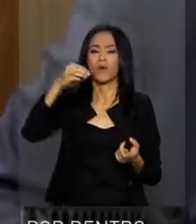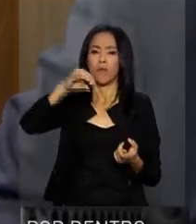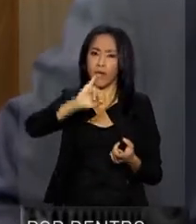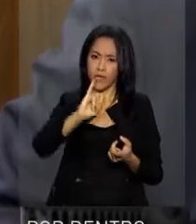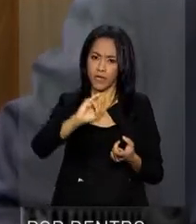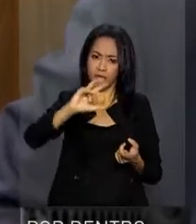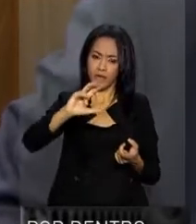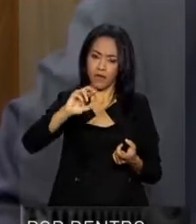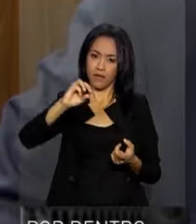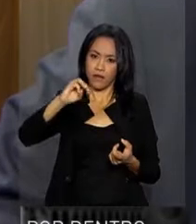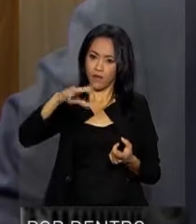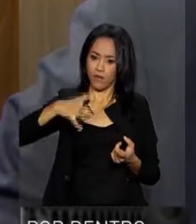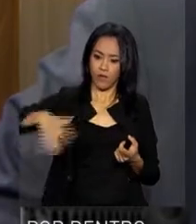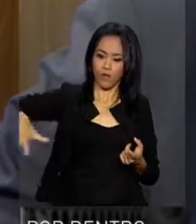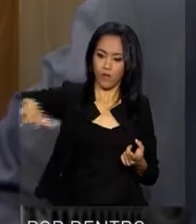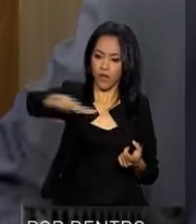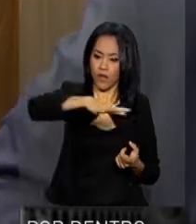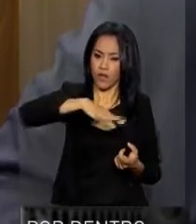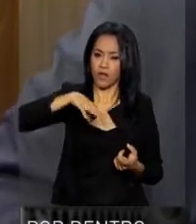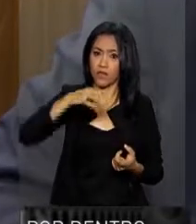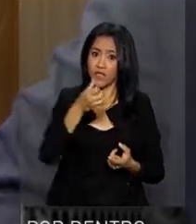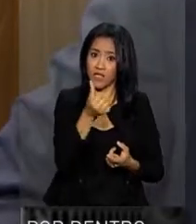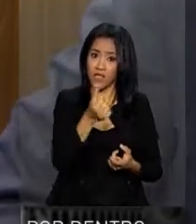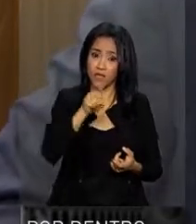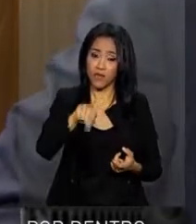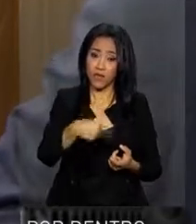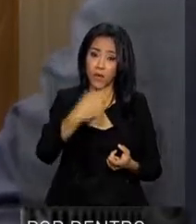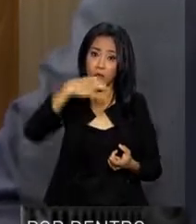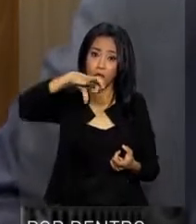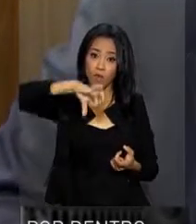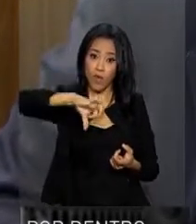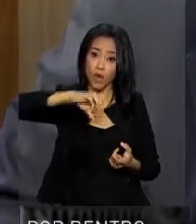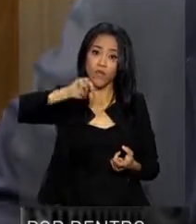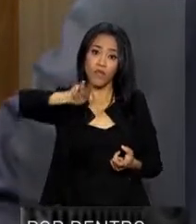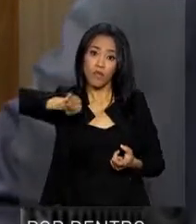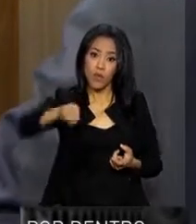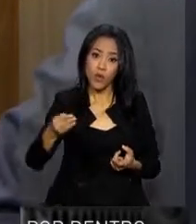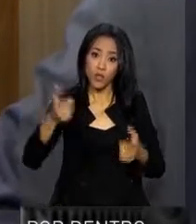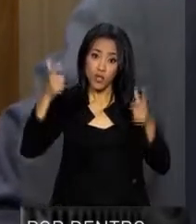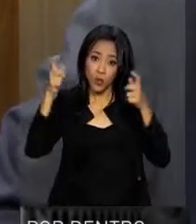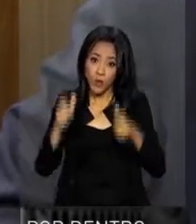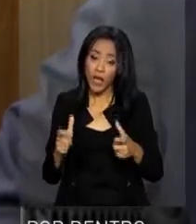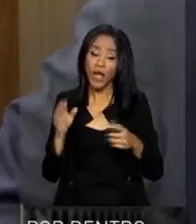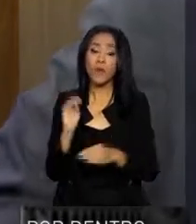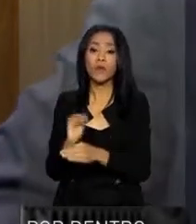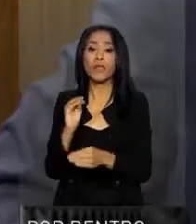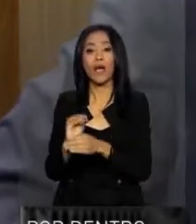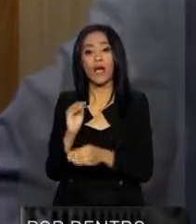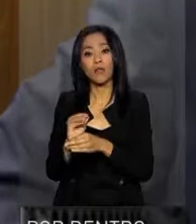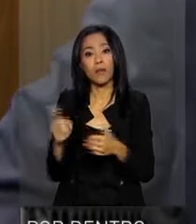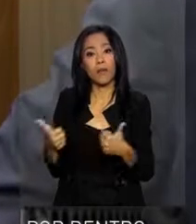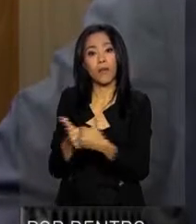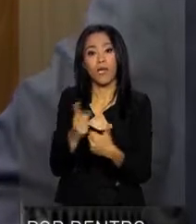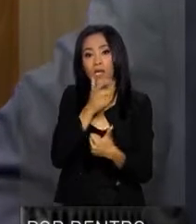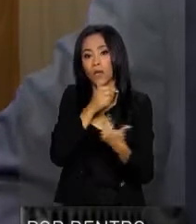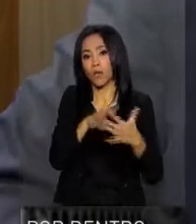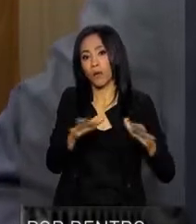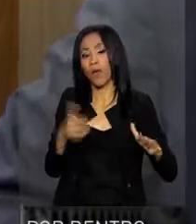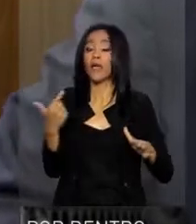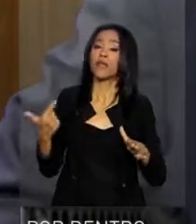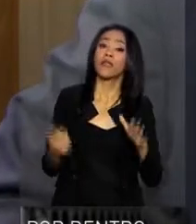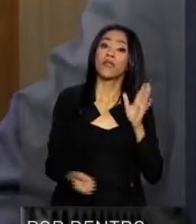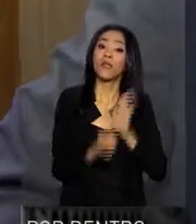weisz ness e se 6,9 milhões de hectares preservados no mar criamos a apa do arquipélago de são pedro